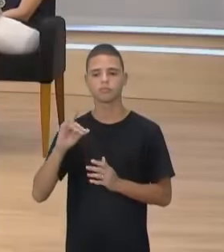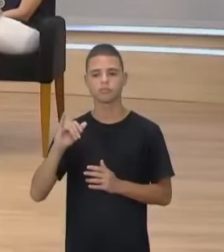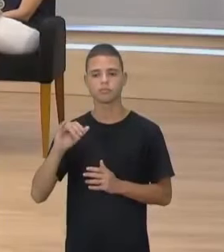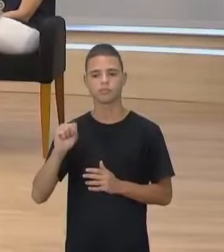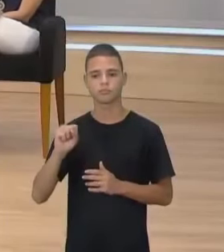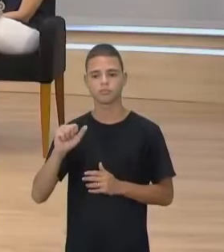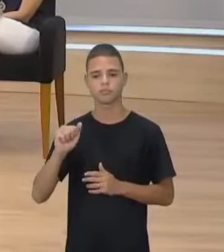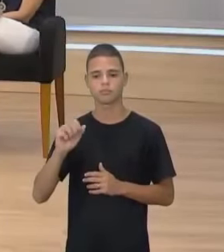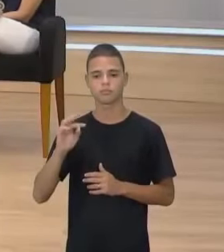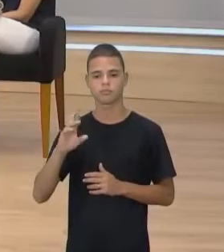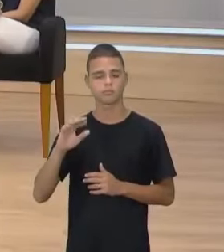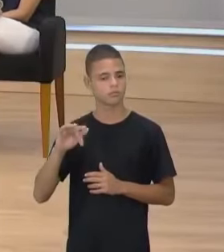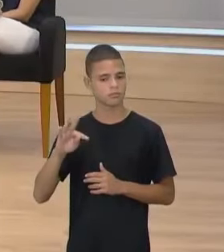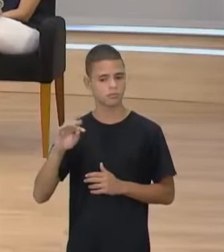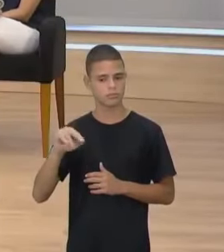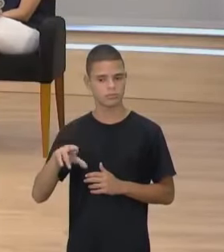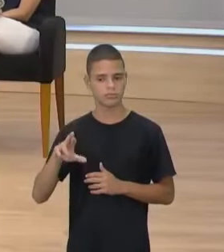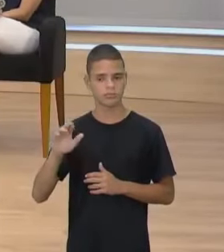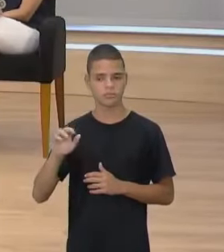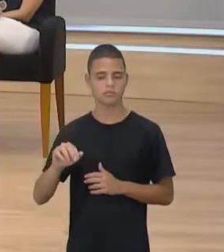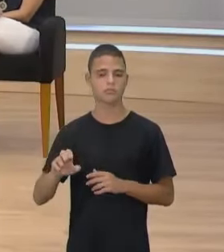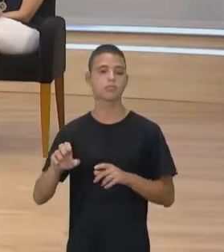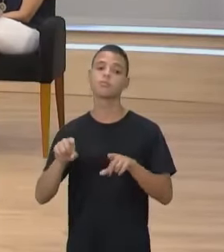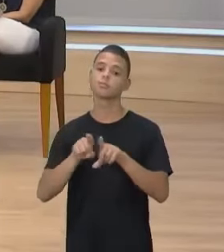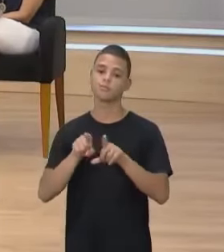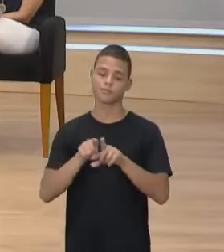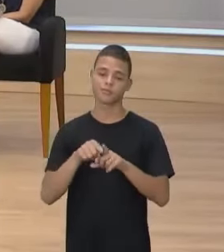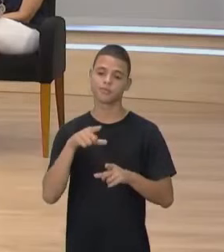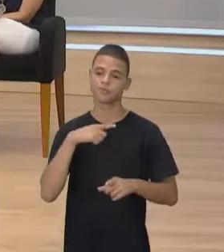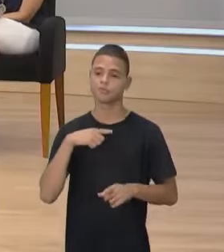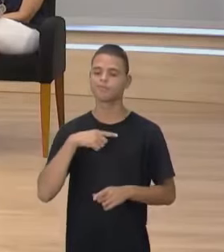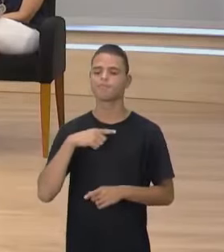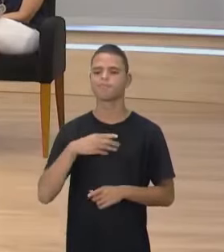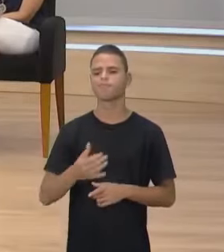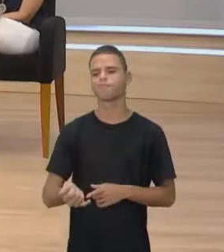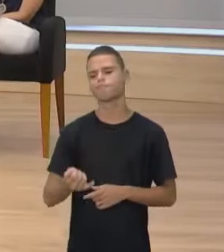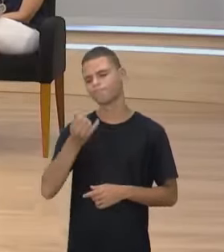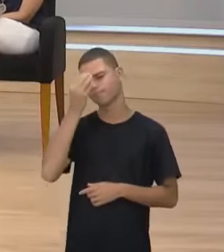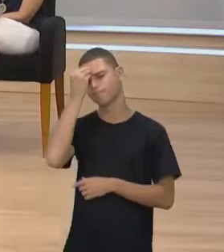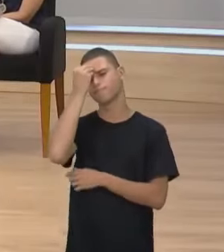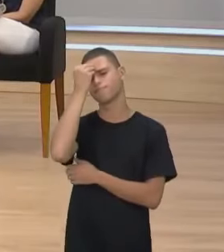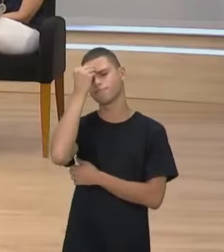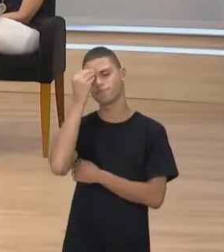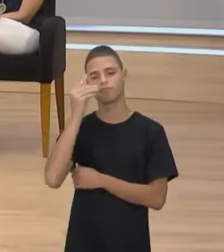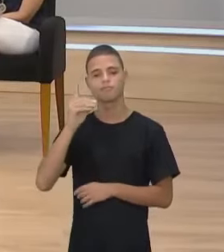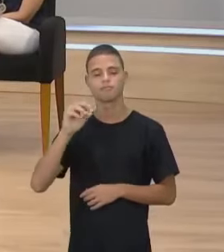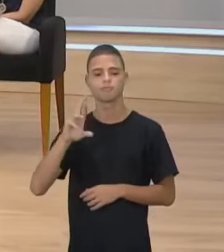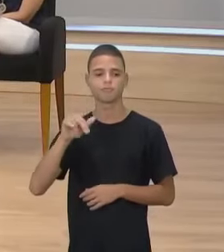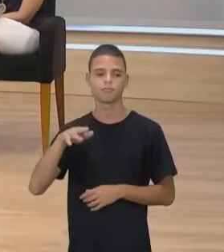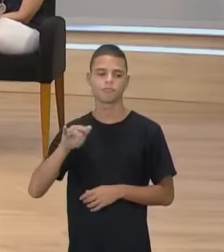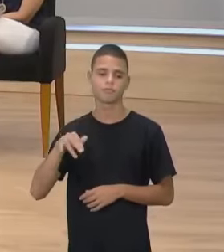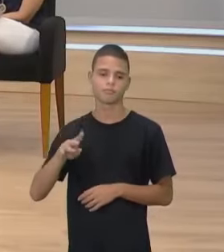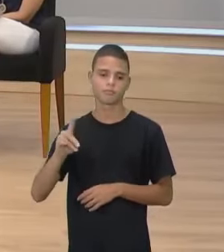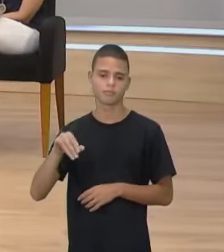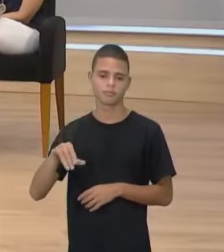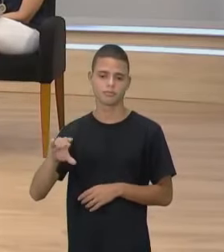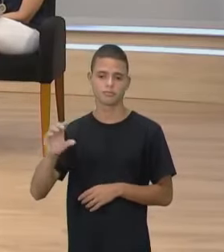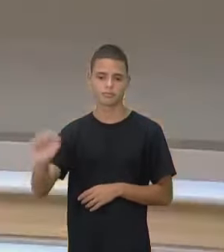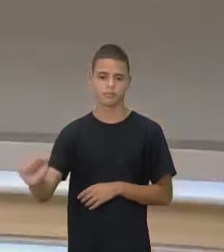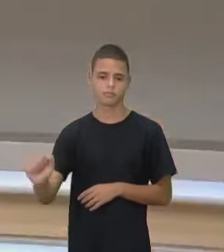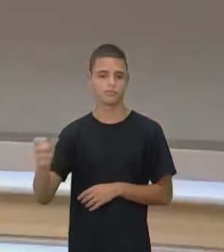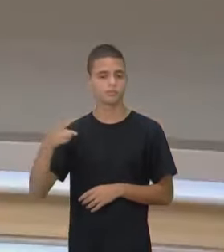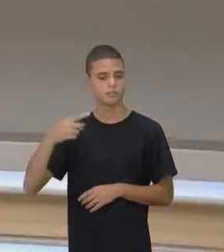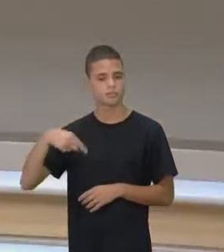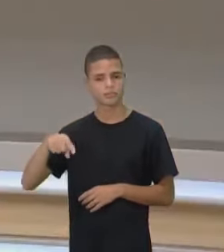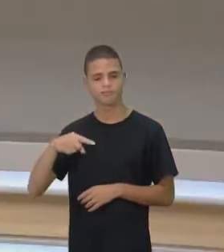aí a gente tem a tal da tragédia. Né? E é legal, a gente fala, quando a gente fala de tragédia, a gente costuma trazer toda